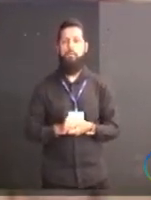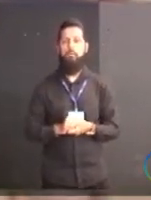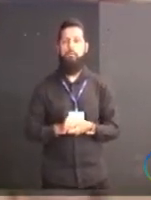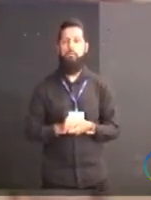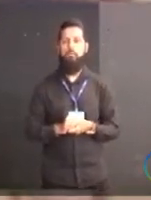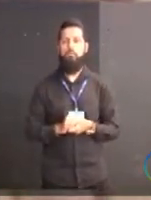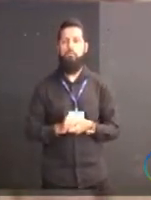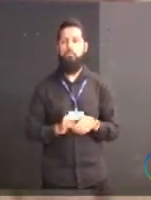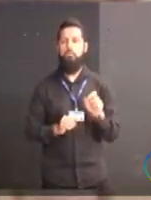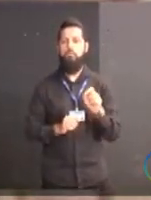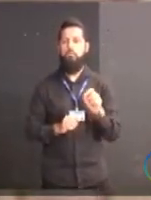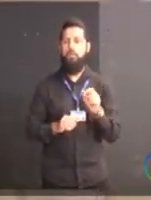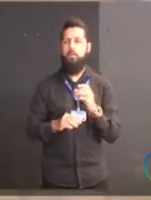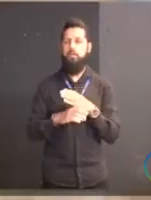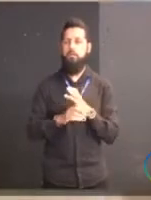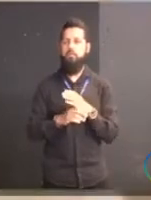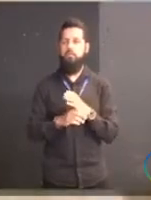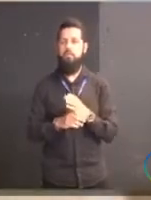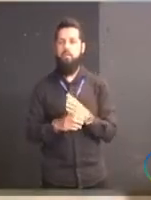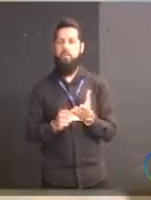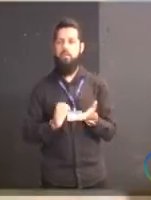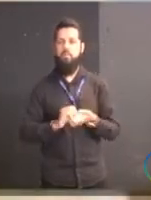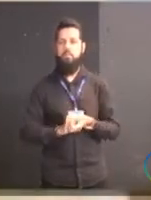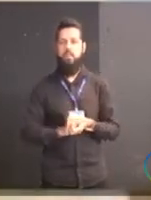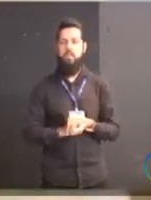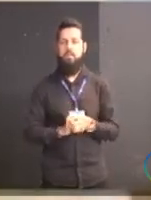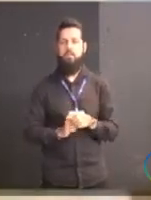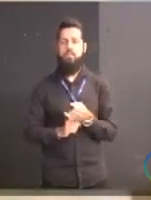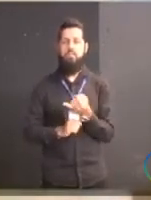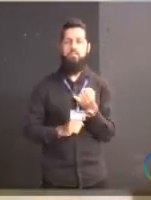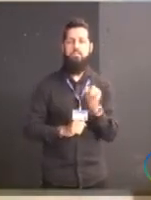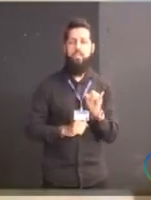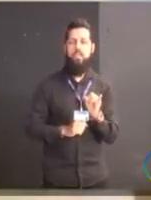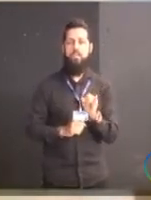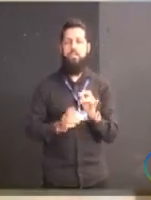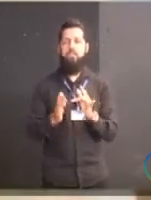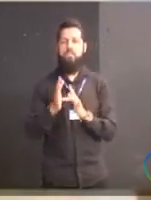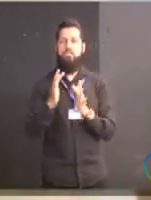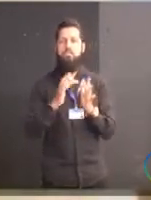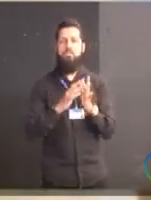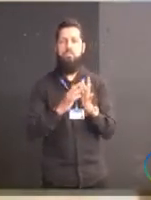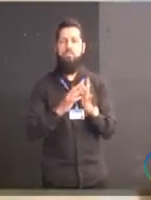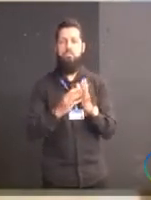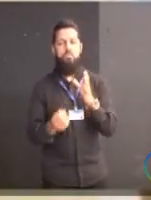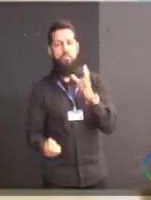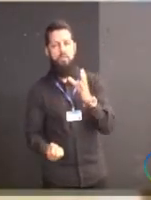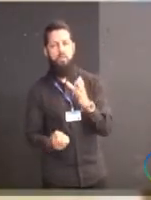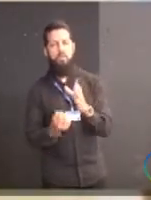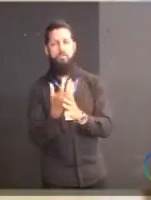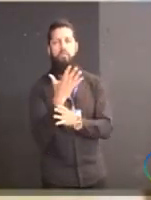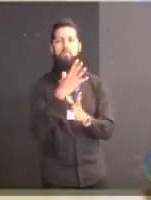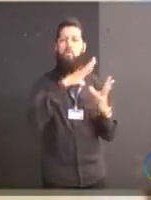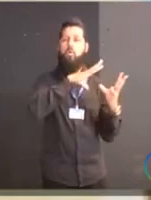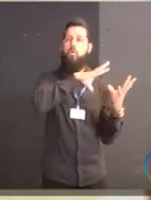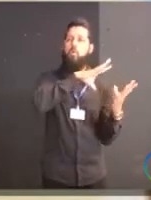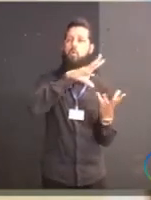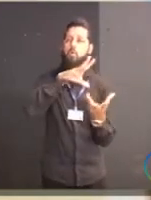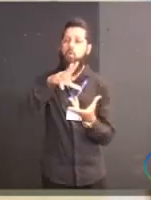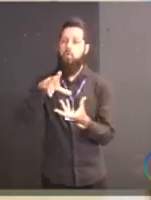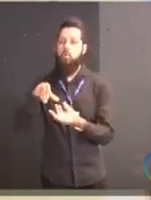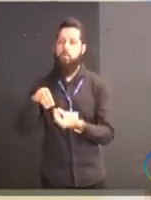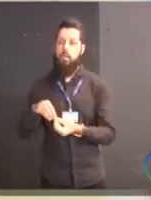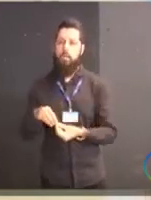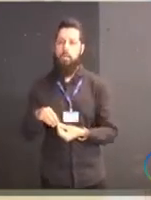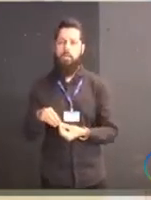se Jesus foi realmente o Criador do nosso planeta, incumbido por Deus? Bem,